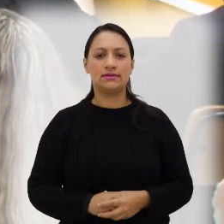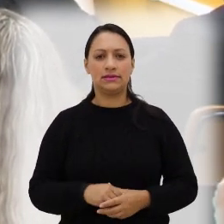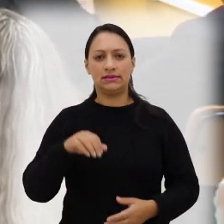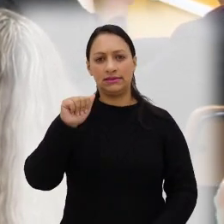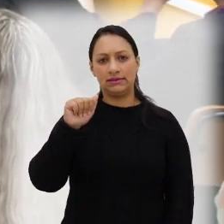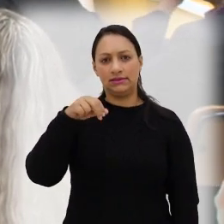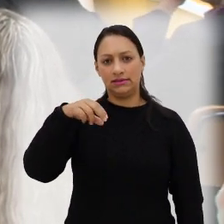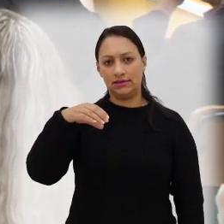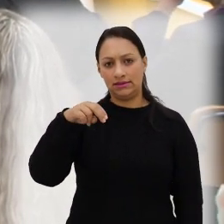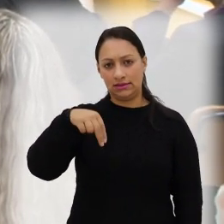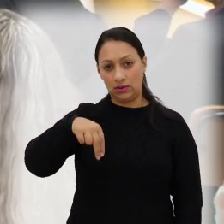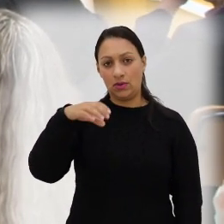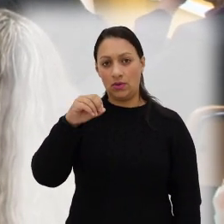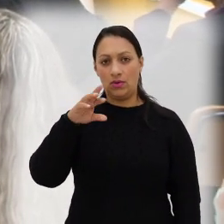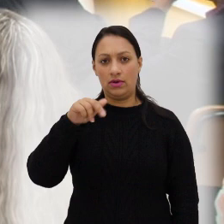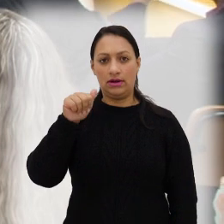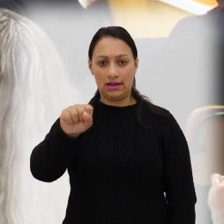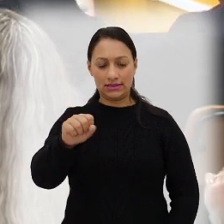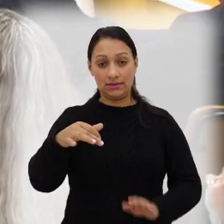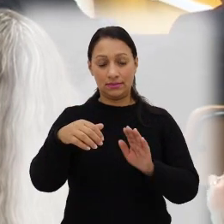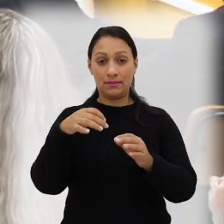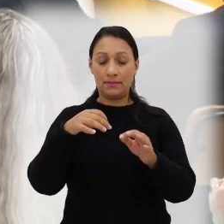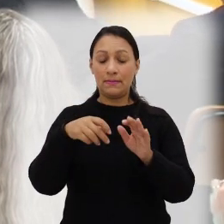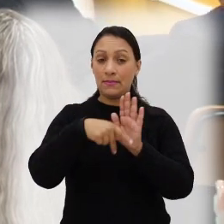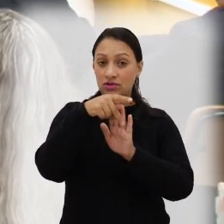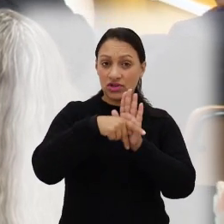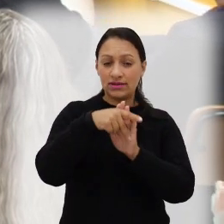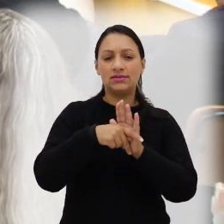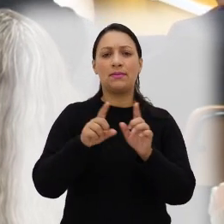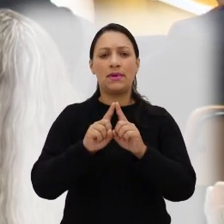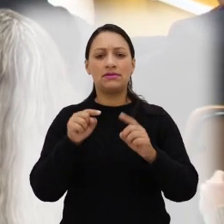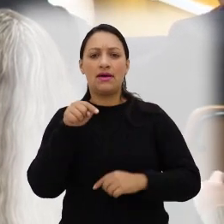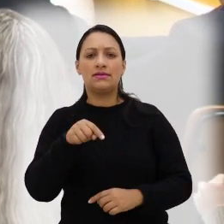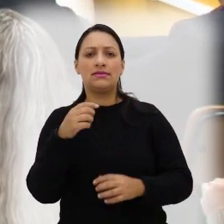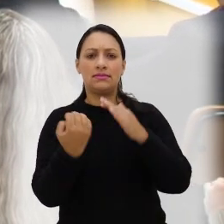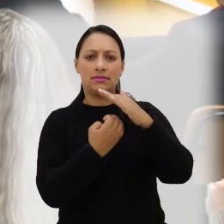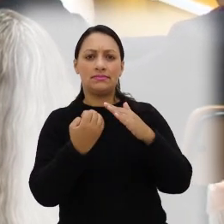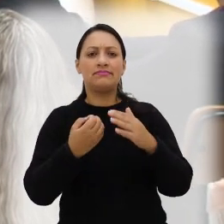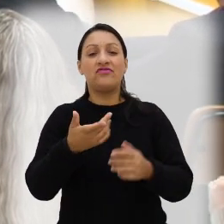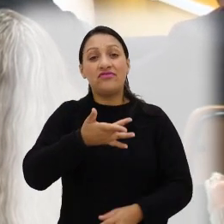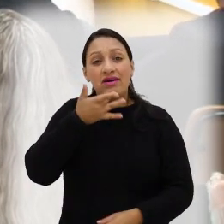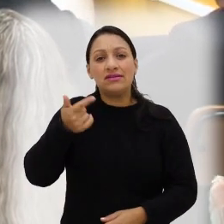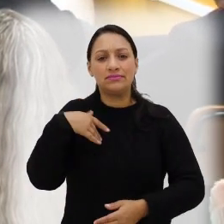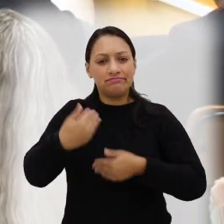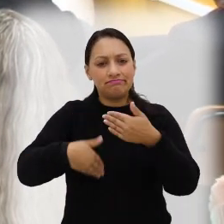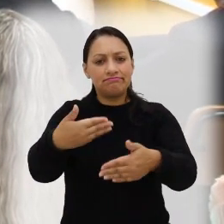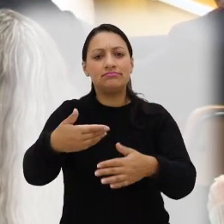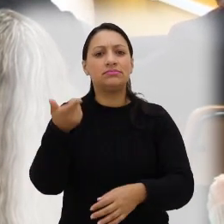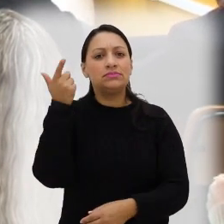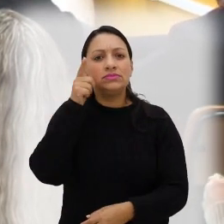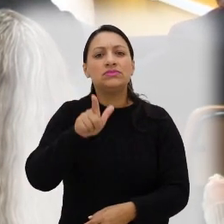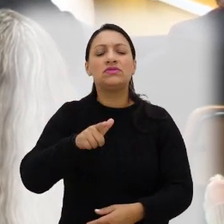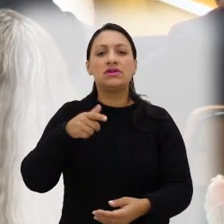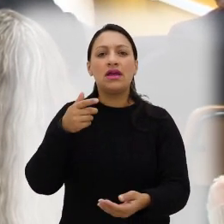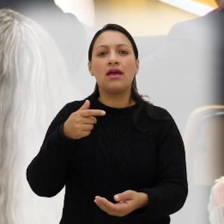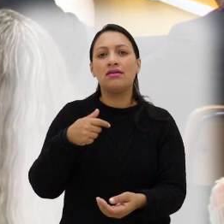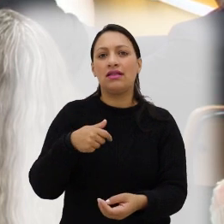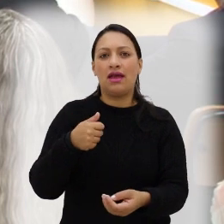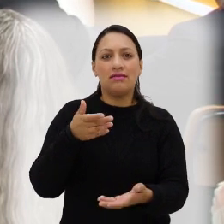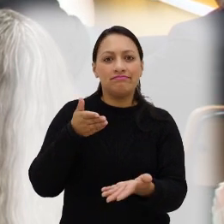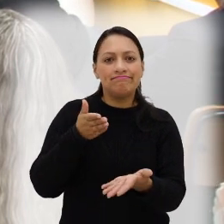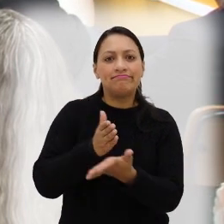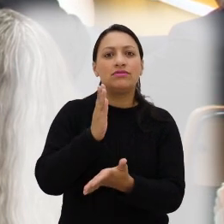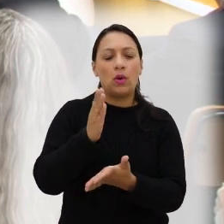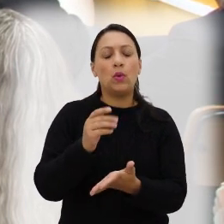âncoras do projeto. Essas empresas âncoras, elas são empresas que facilitam o processo de validação de produto, eles são